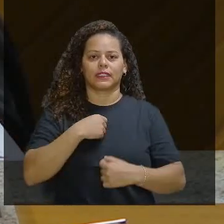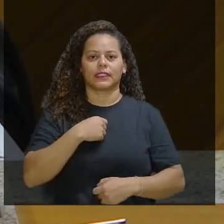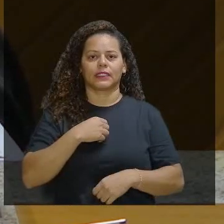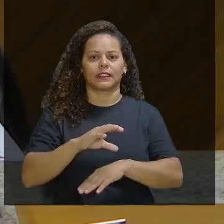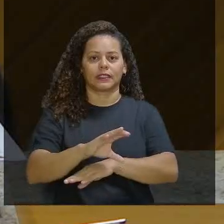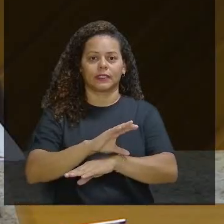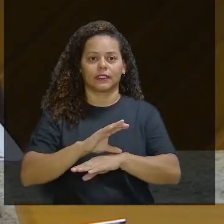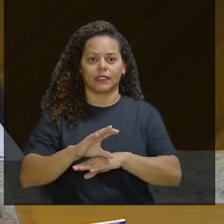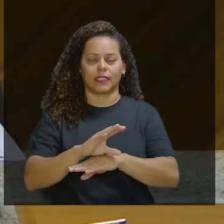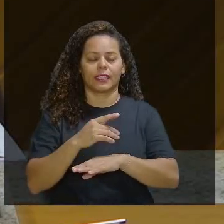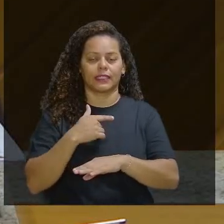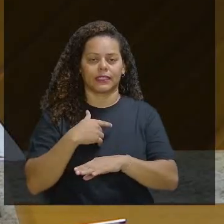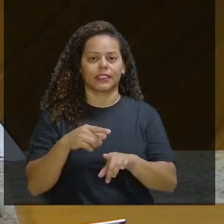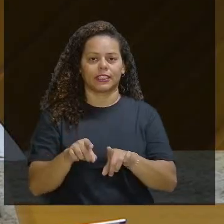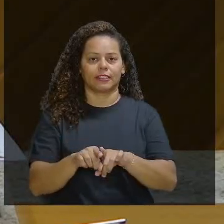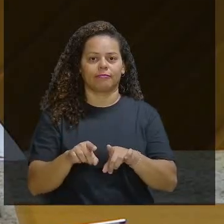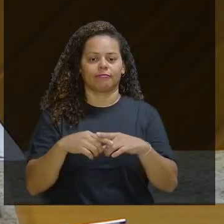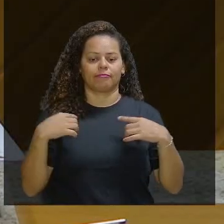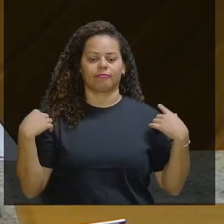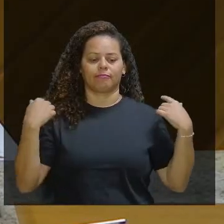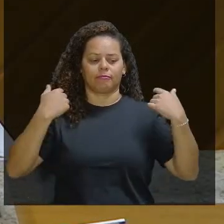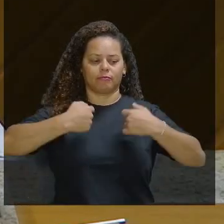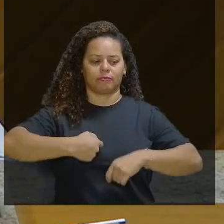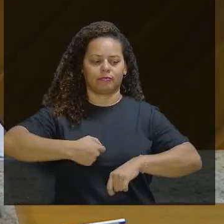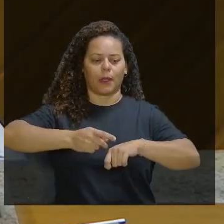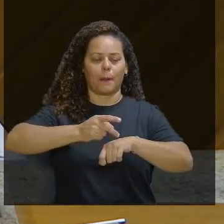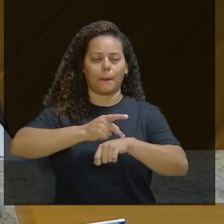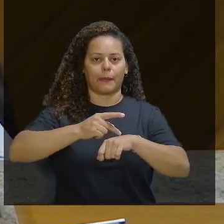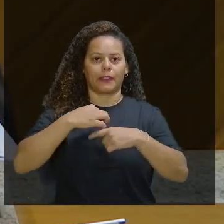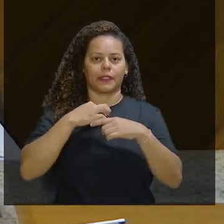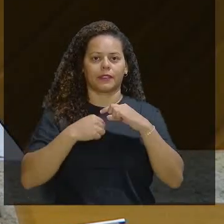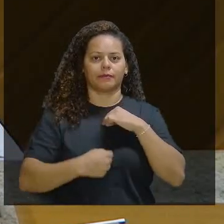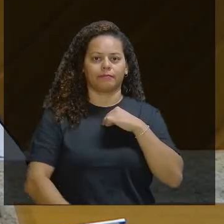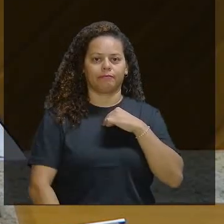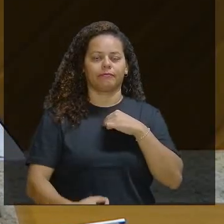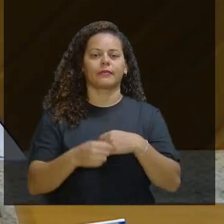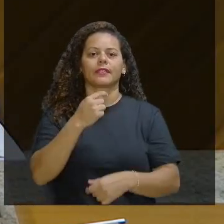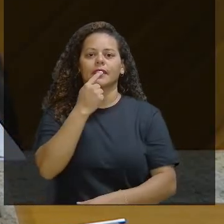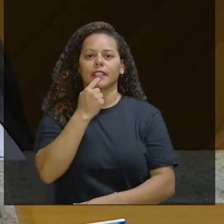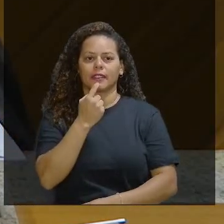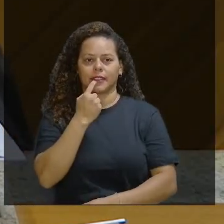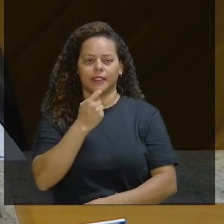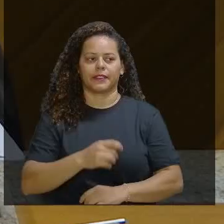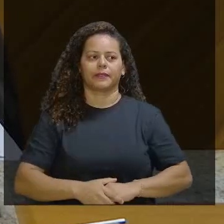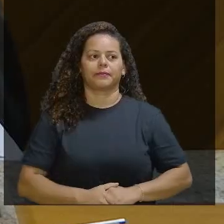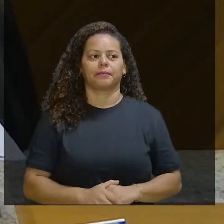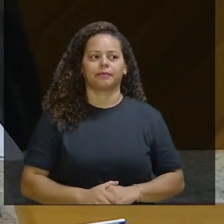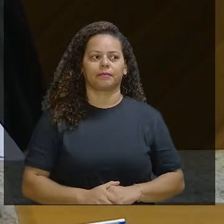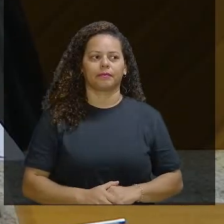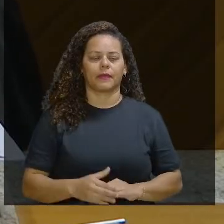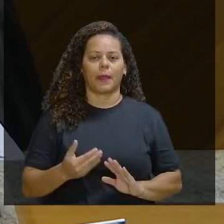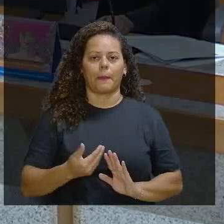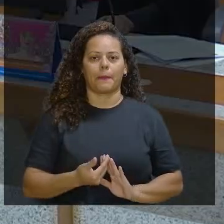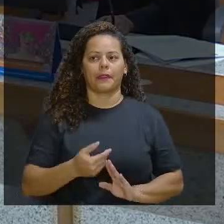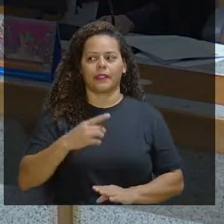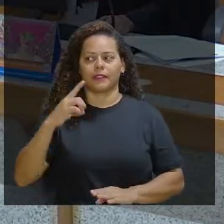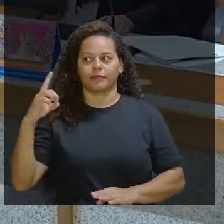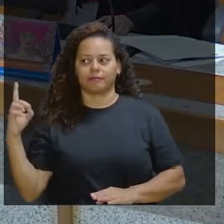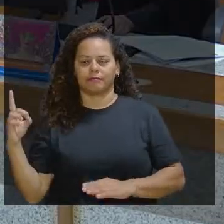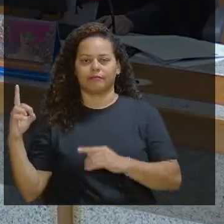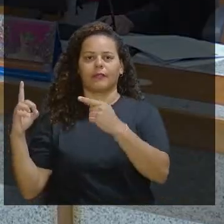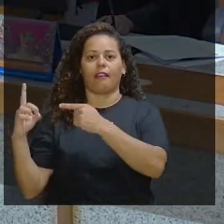ela estou com uma toga preta com fita vermelha. À minha direita